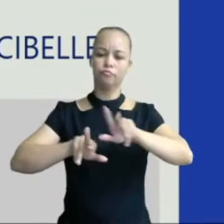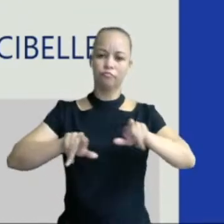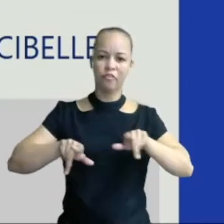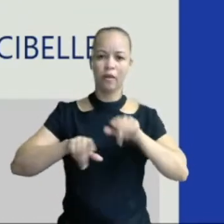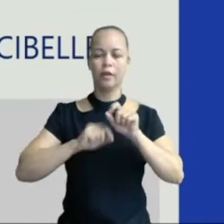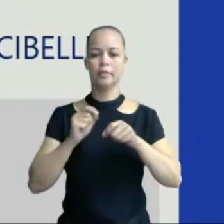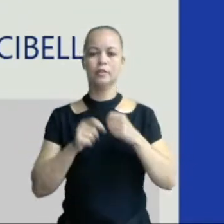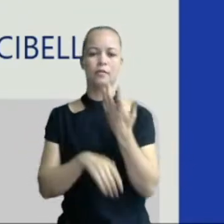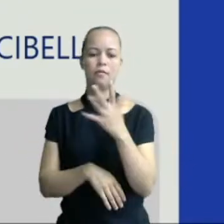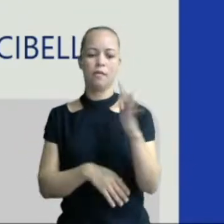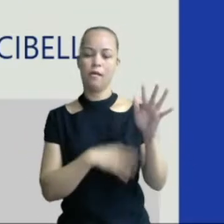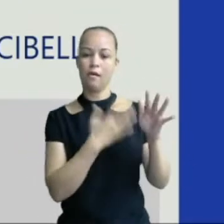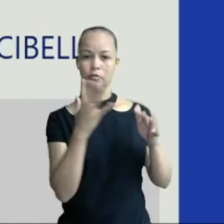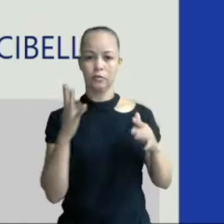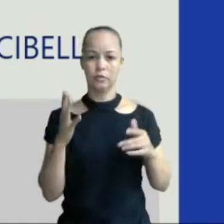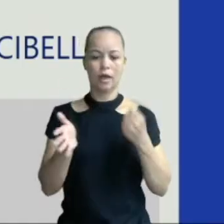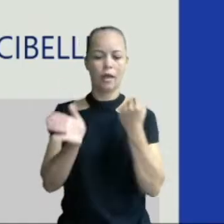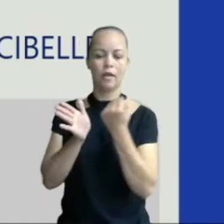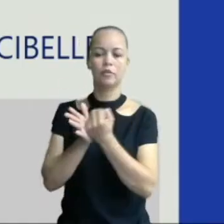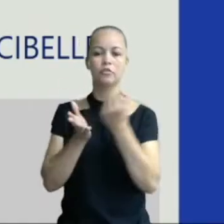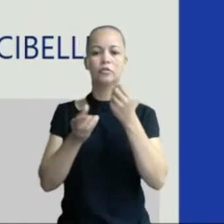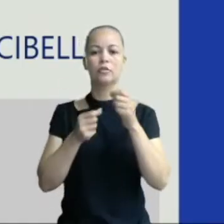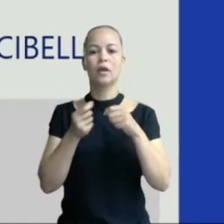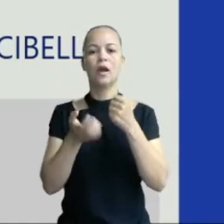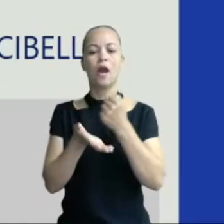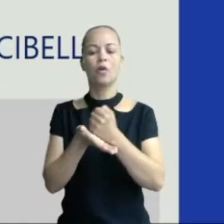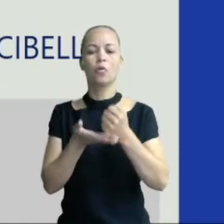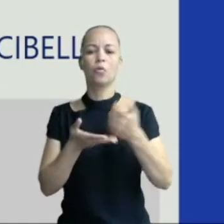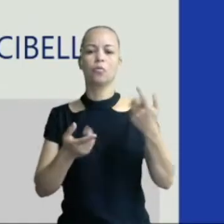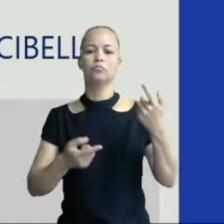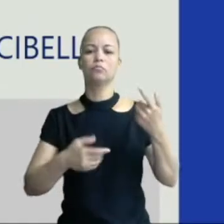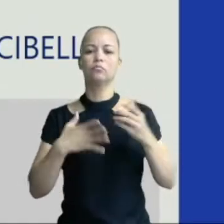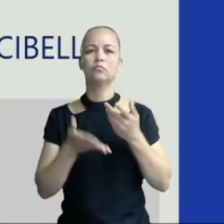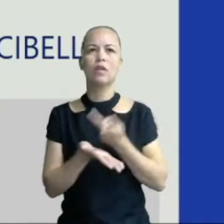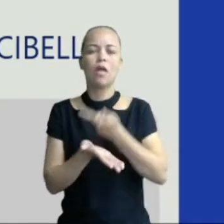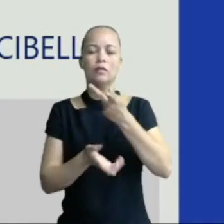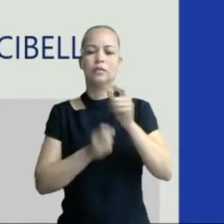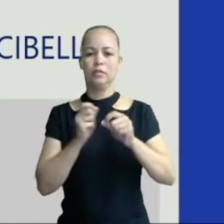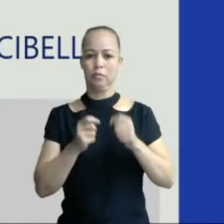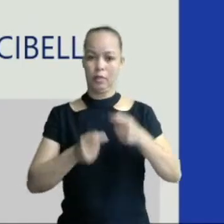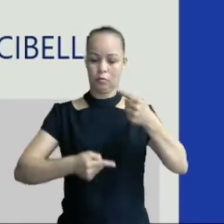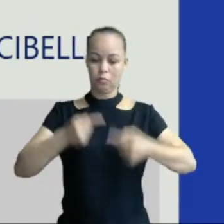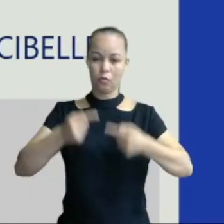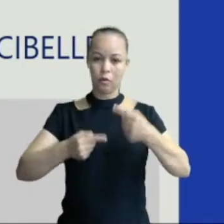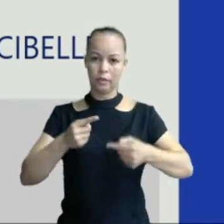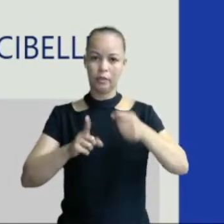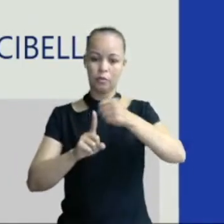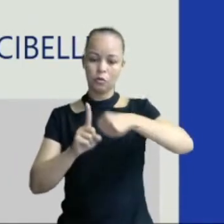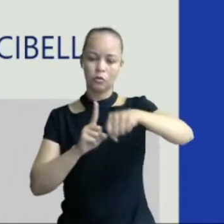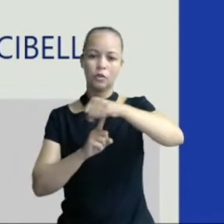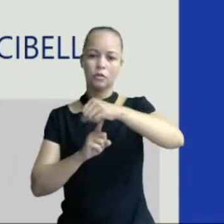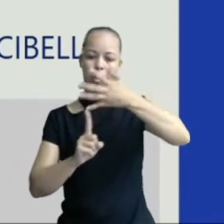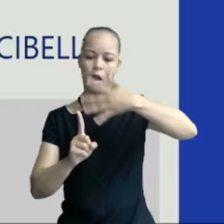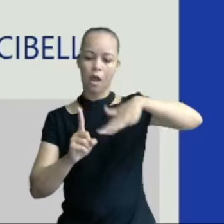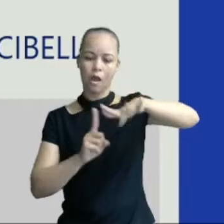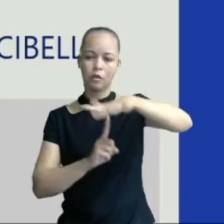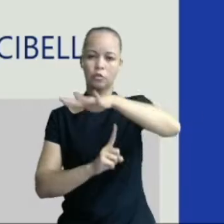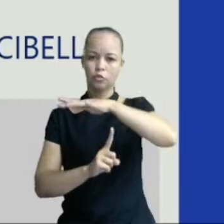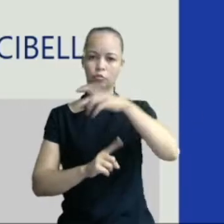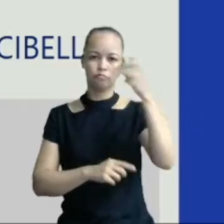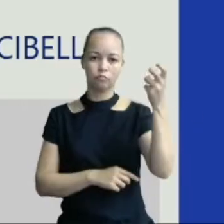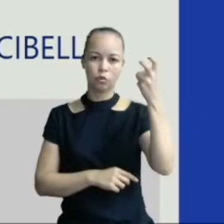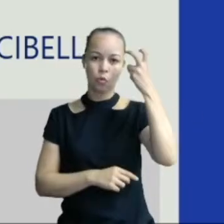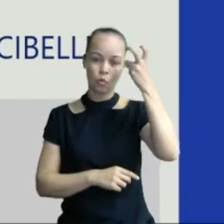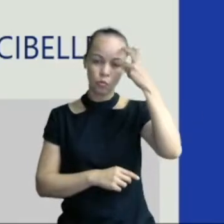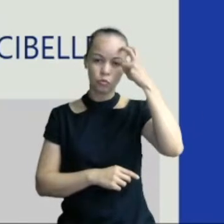de naturezas e registrar acontecimentos políticos, sociais, culturais e ambientais que